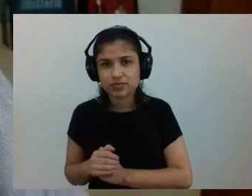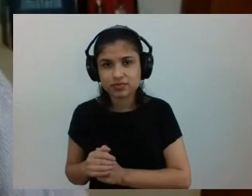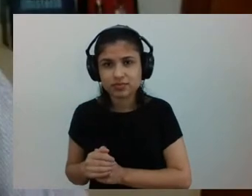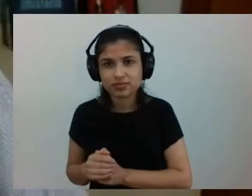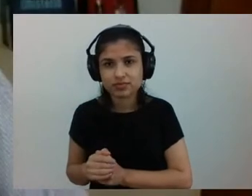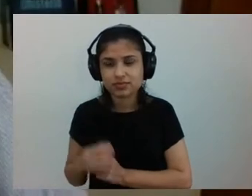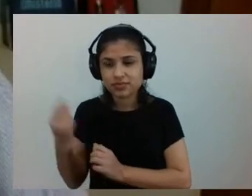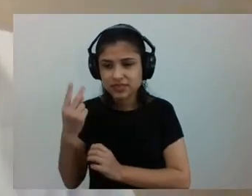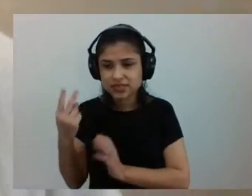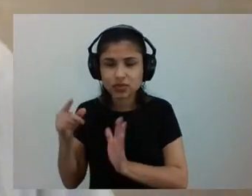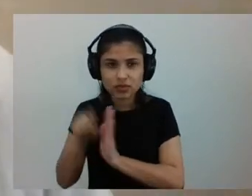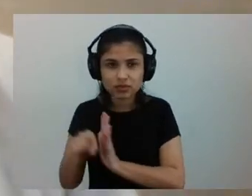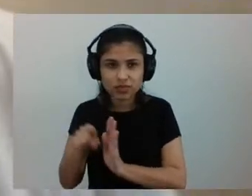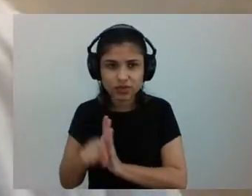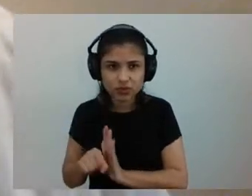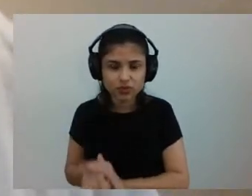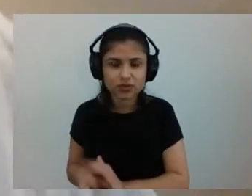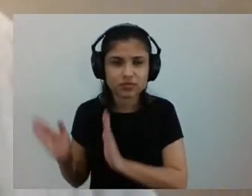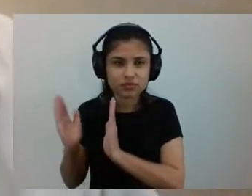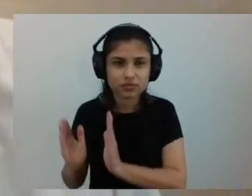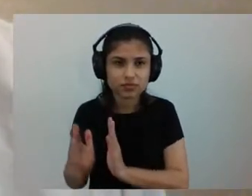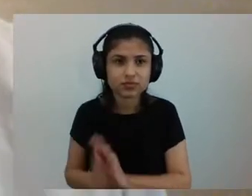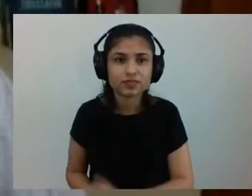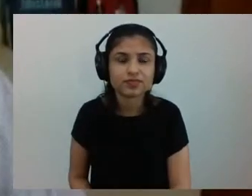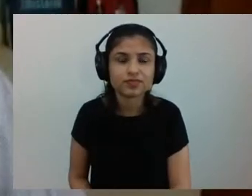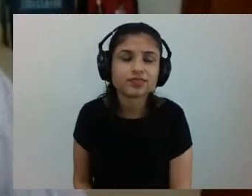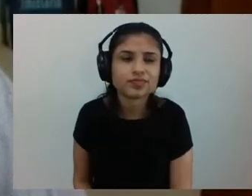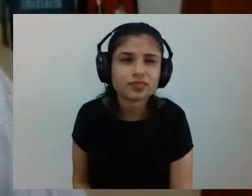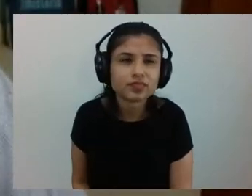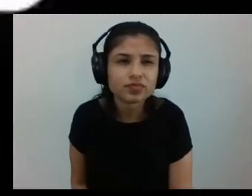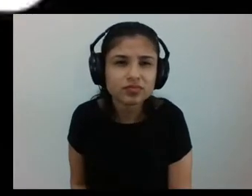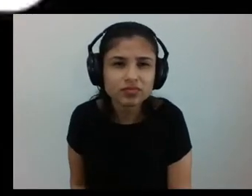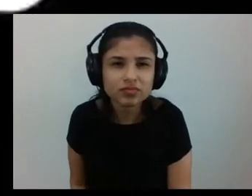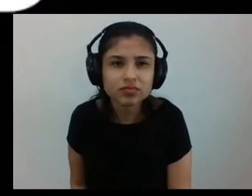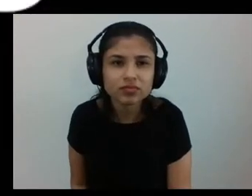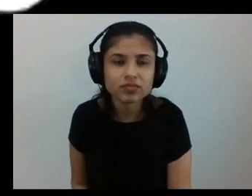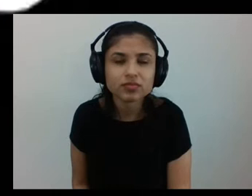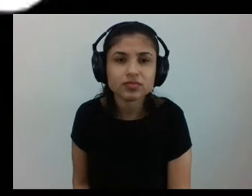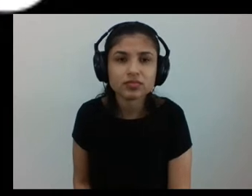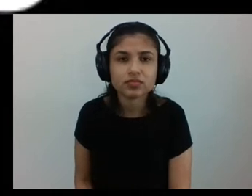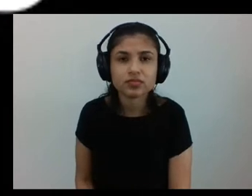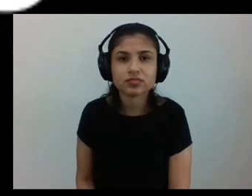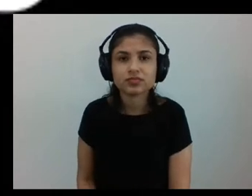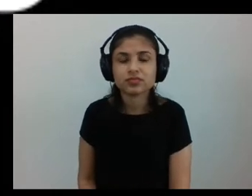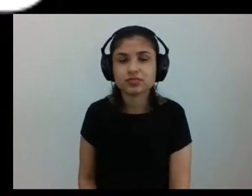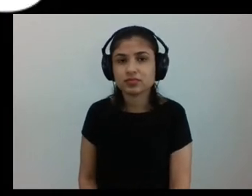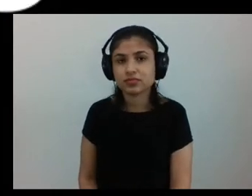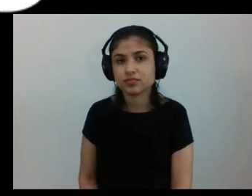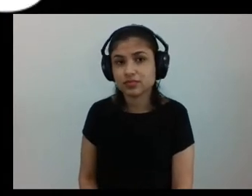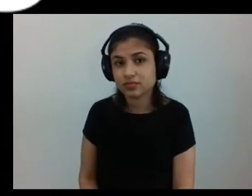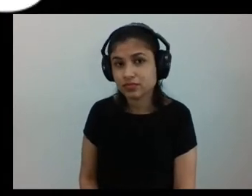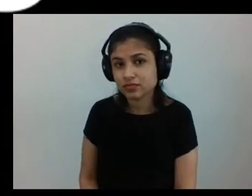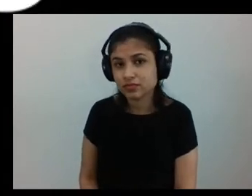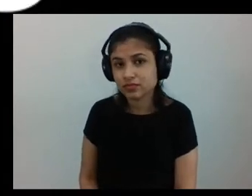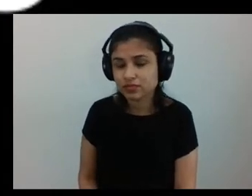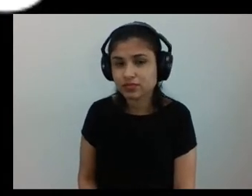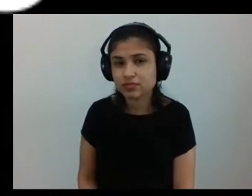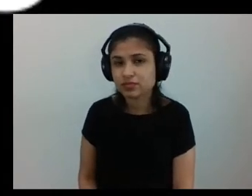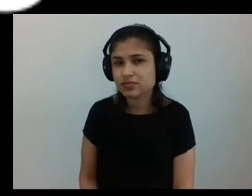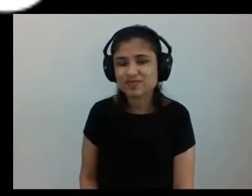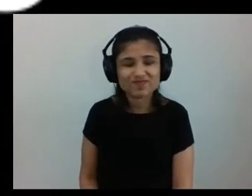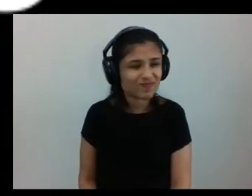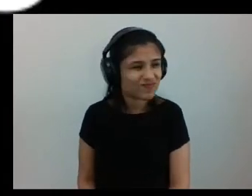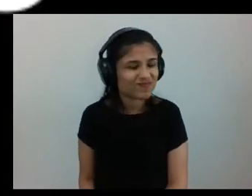Segundo aquela tabela do item 8. Ficou claro para professor Baione? Não.